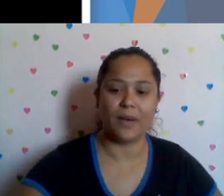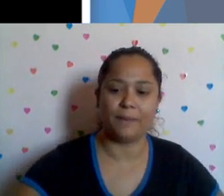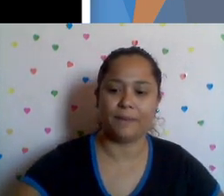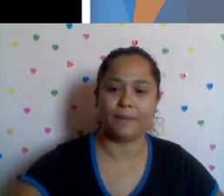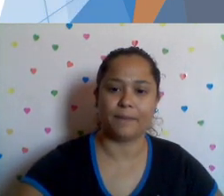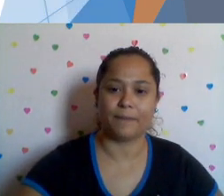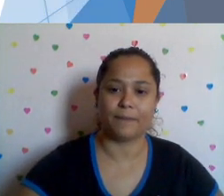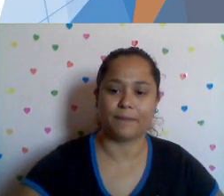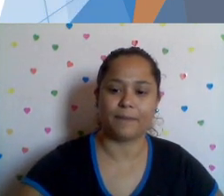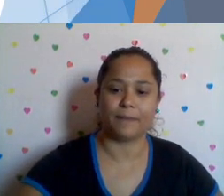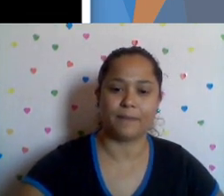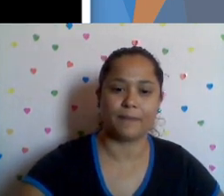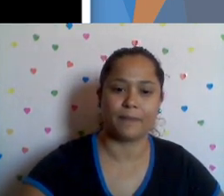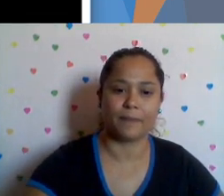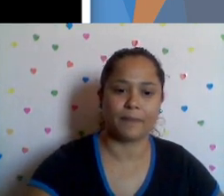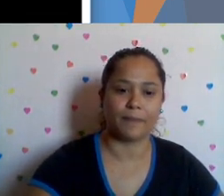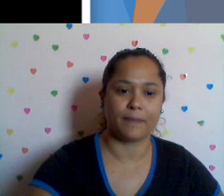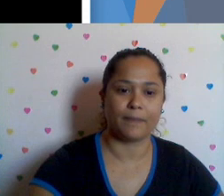Opa!